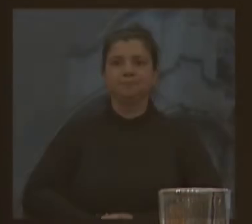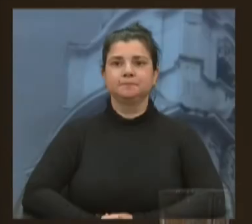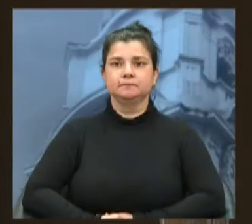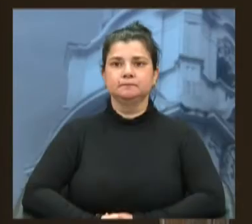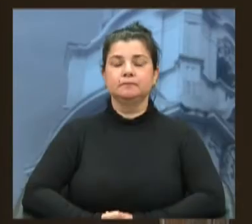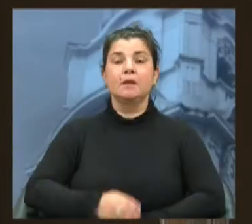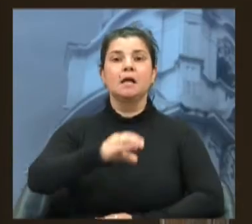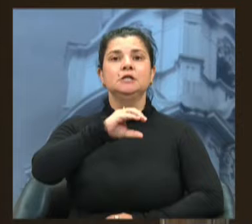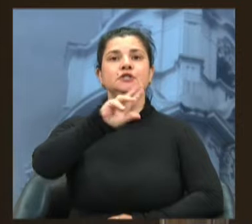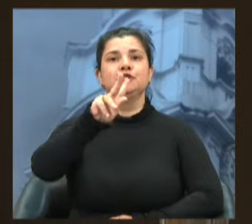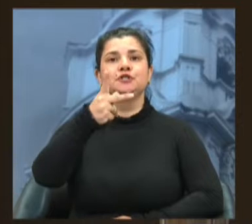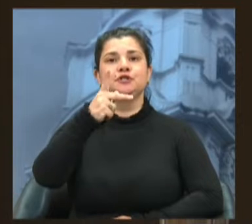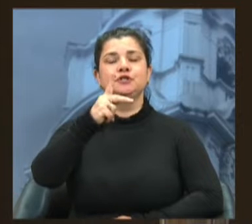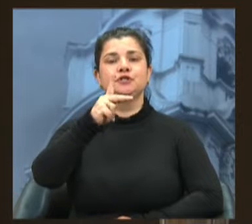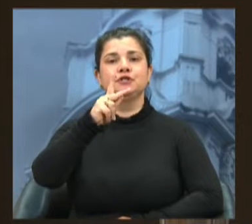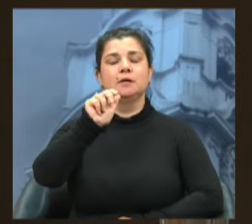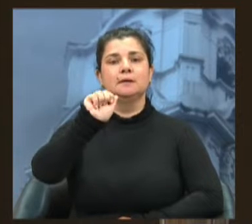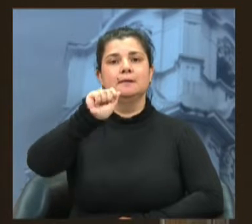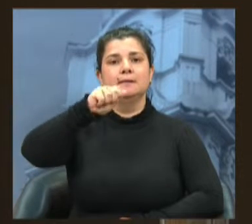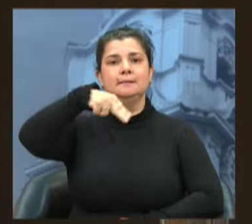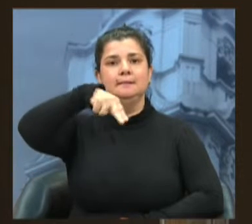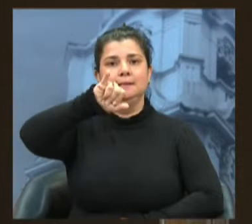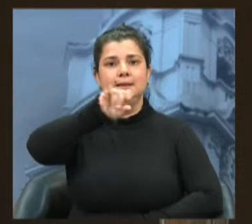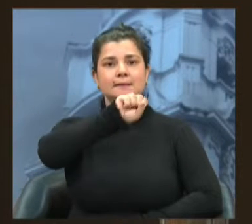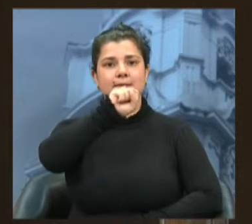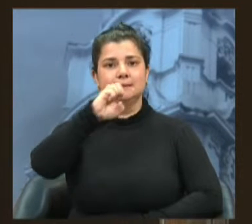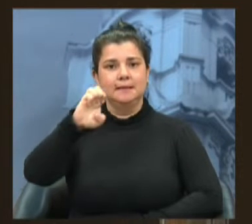Janice Conceição Bernardes da Câmara.